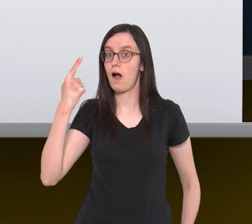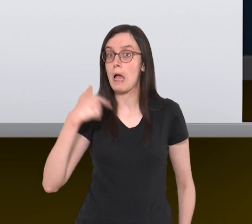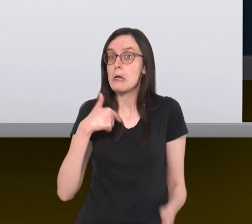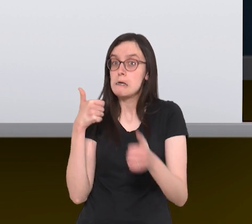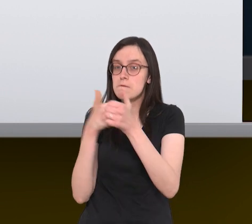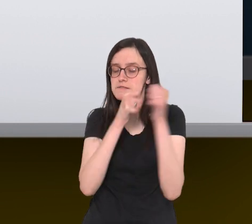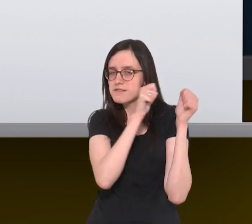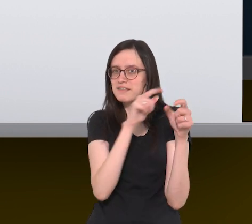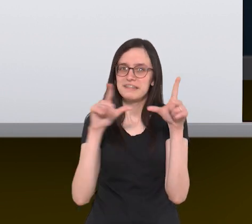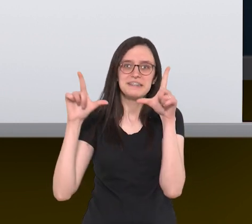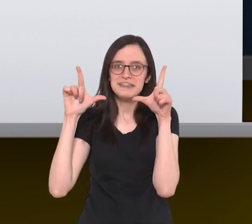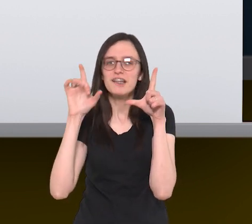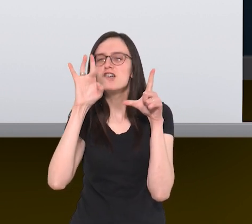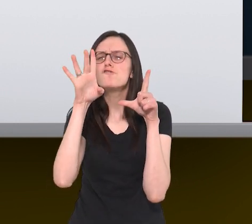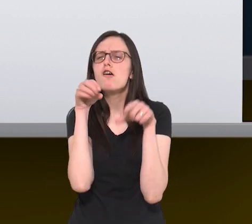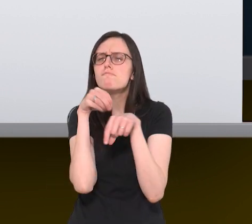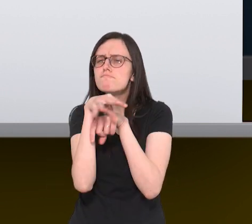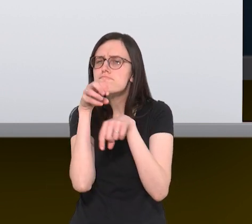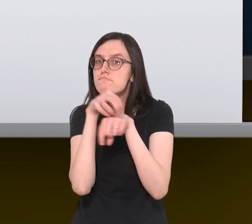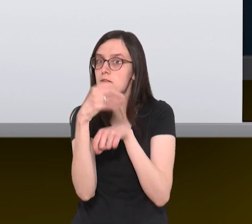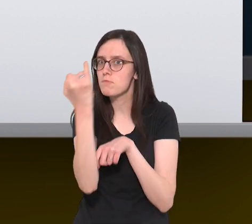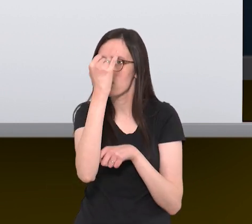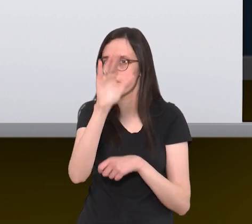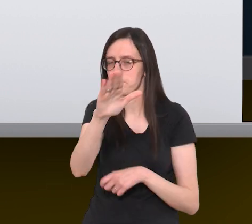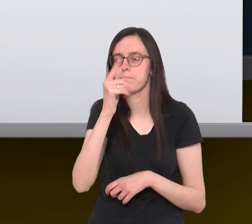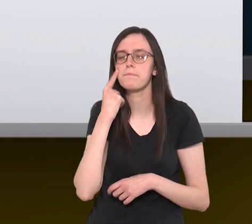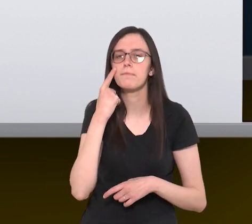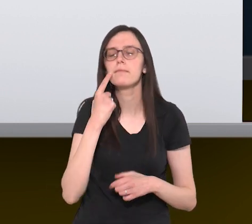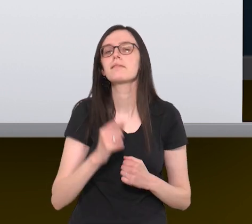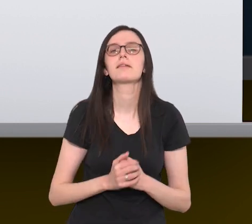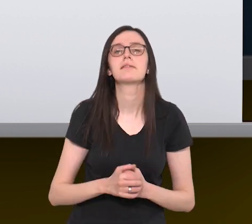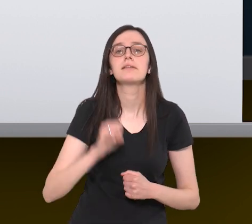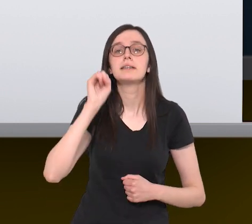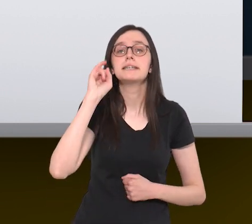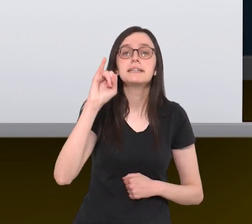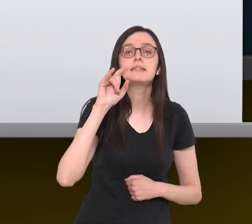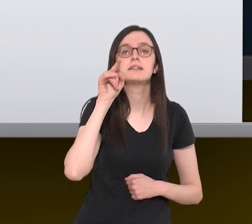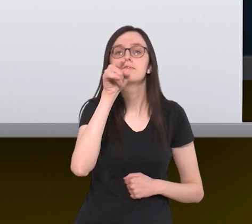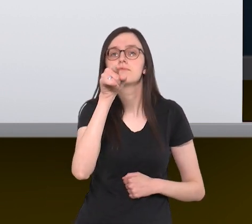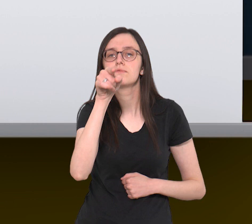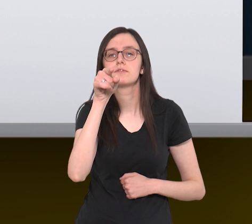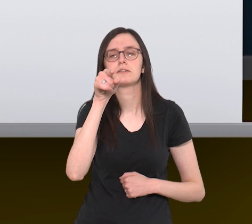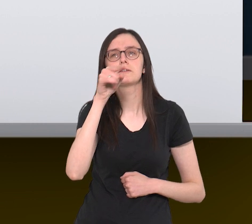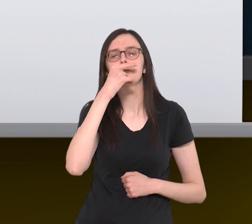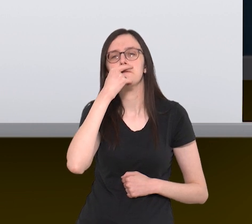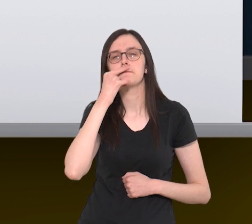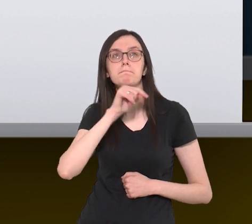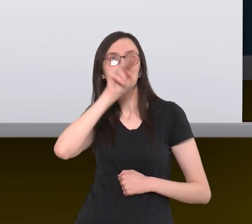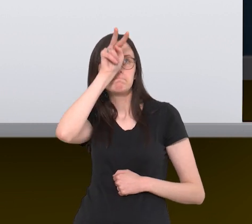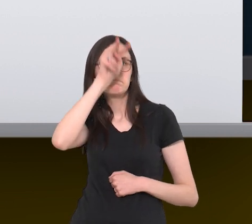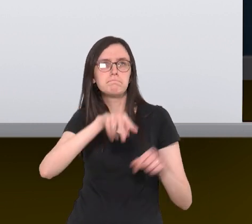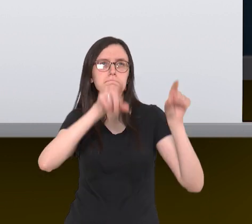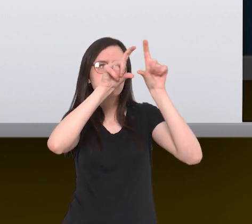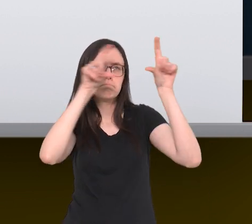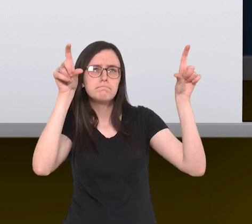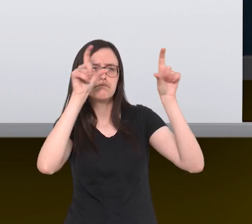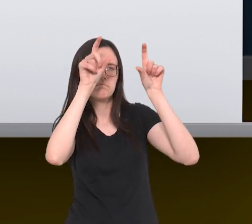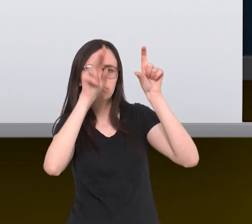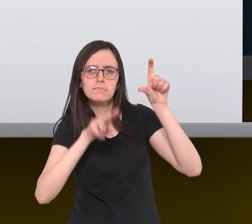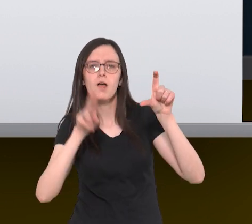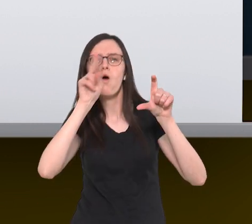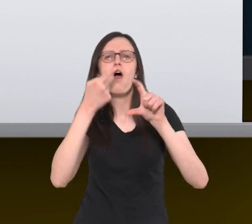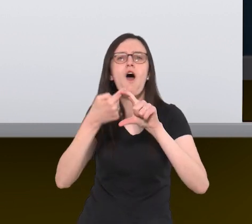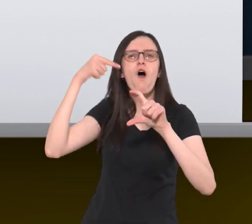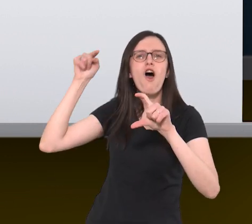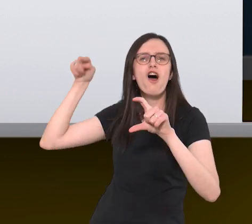Olha eu aqui pertinho de você para dar mais uma super dica. Se você operou a resolução dos